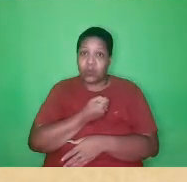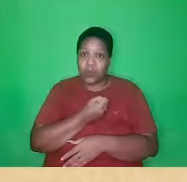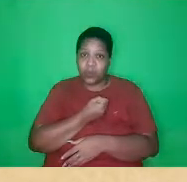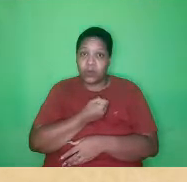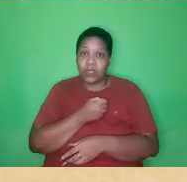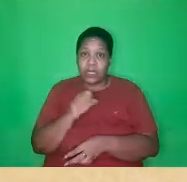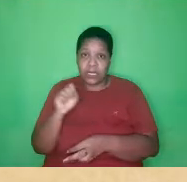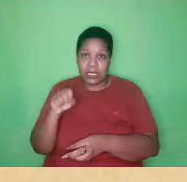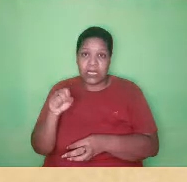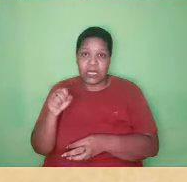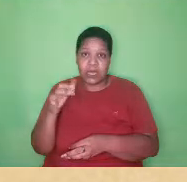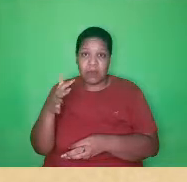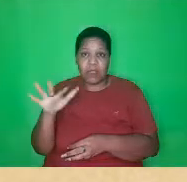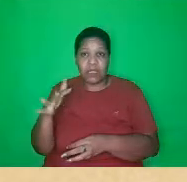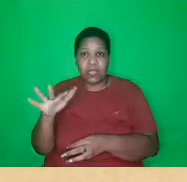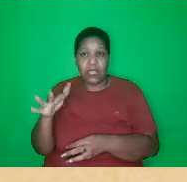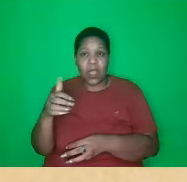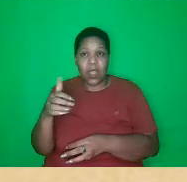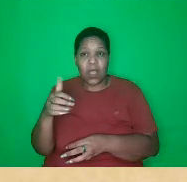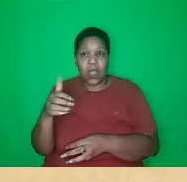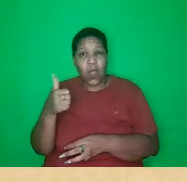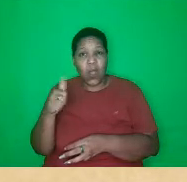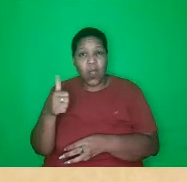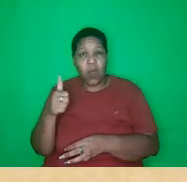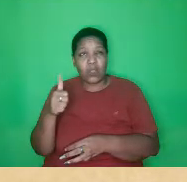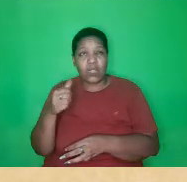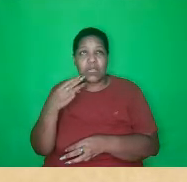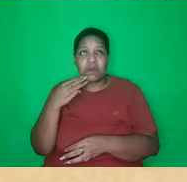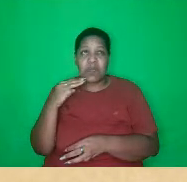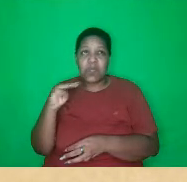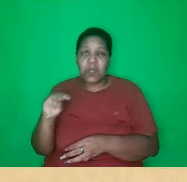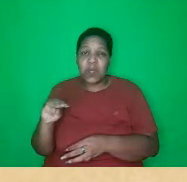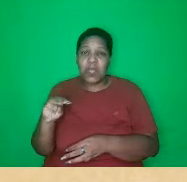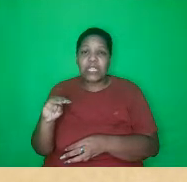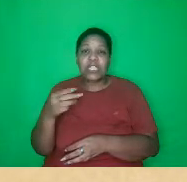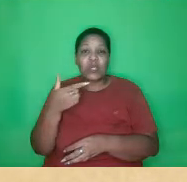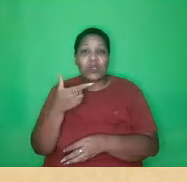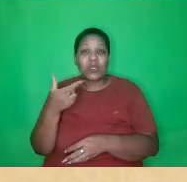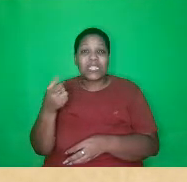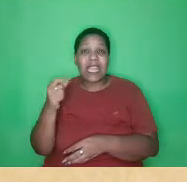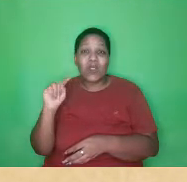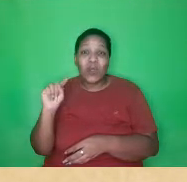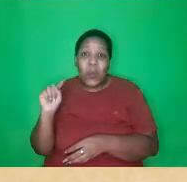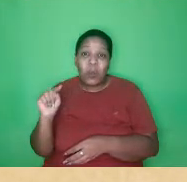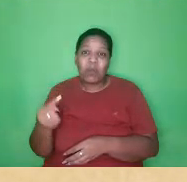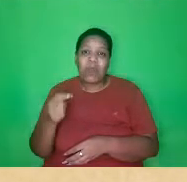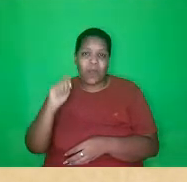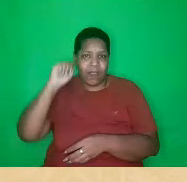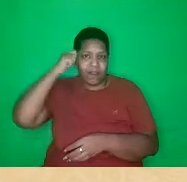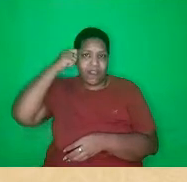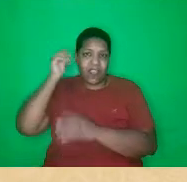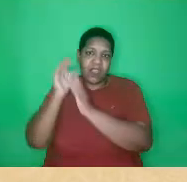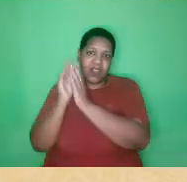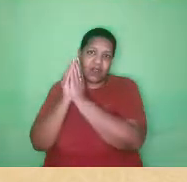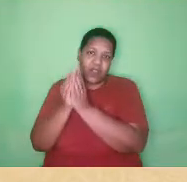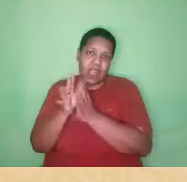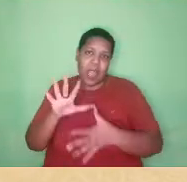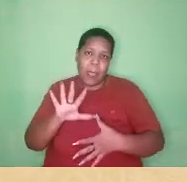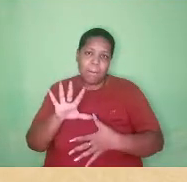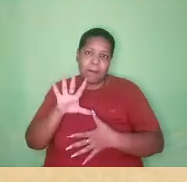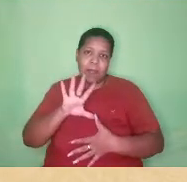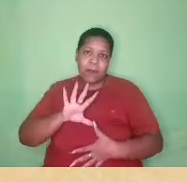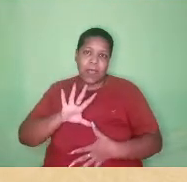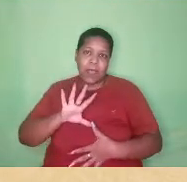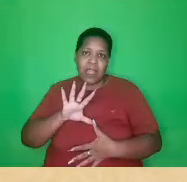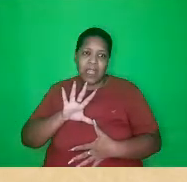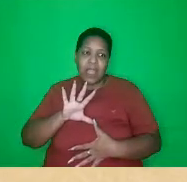de 11 milhões e 200 mil africanos que vêm para as Américas. Quando eu digo que o Brasil consumiu quase a